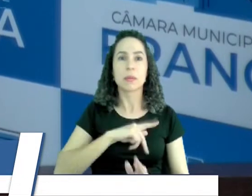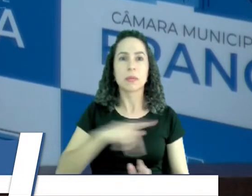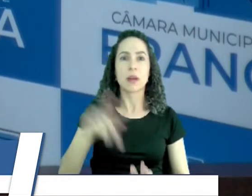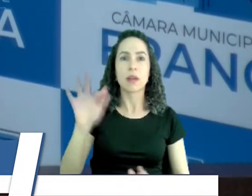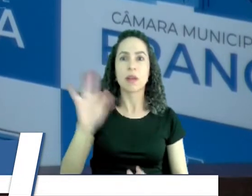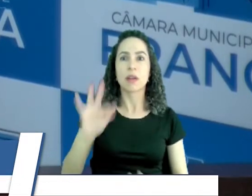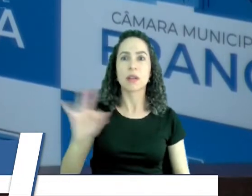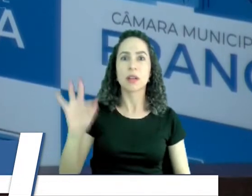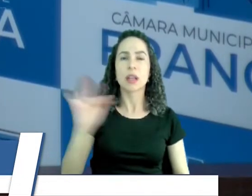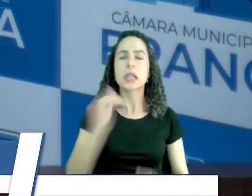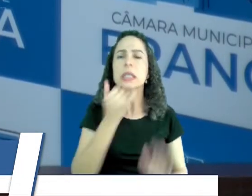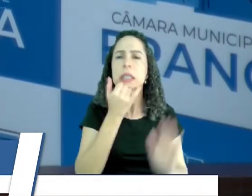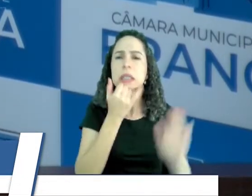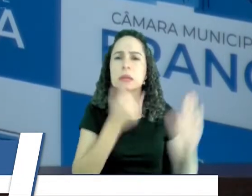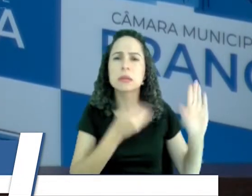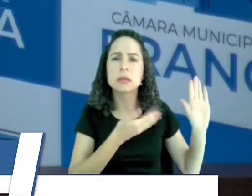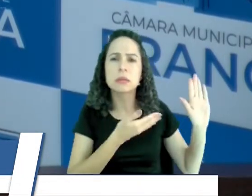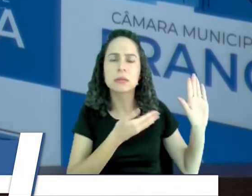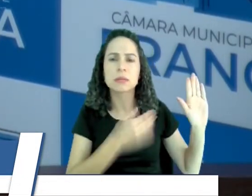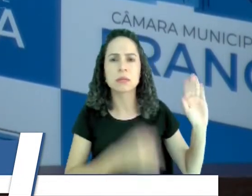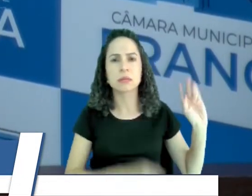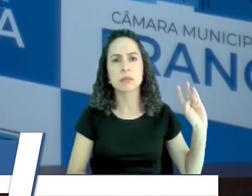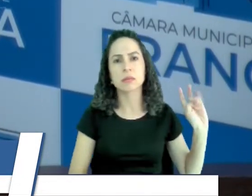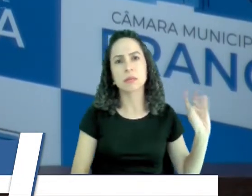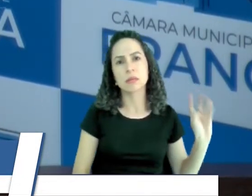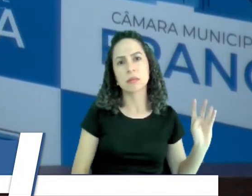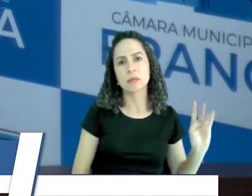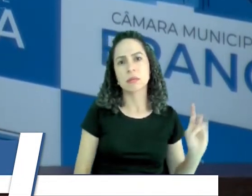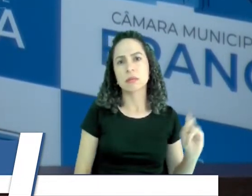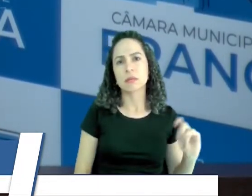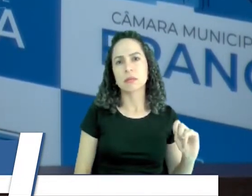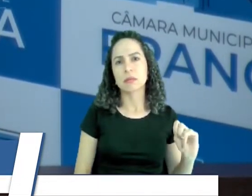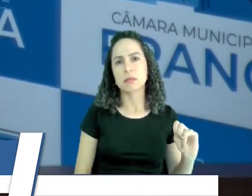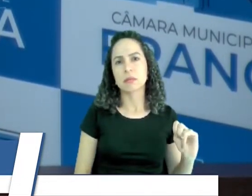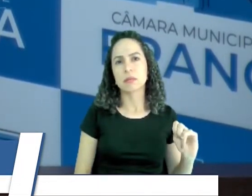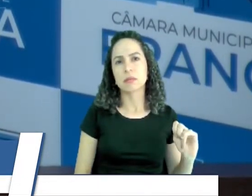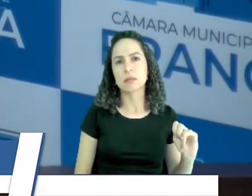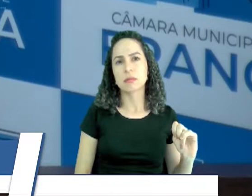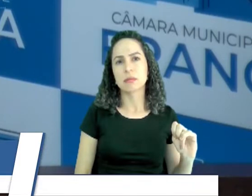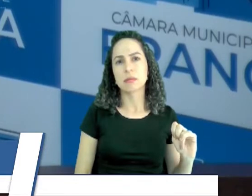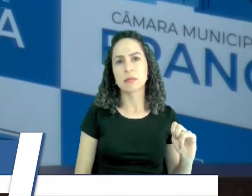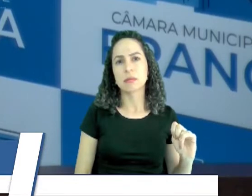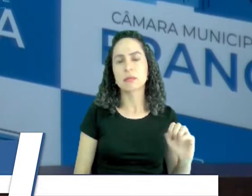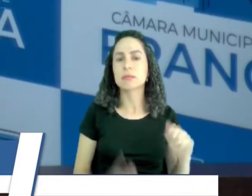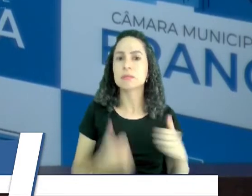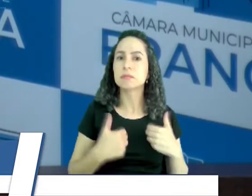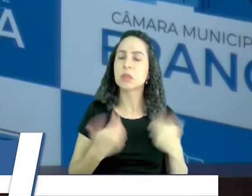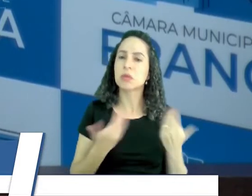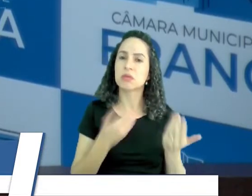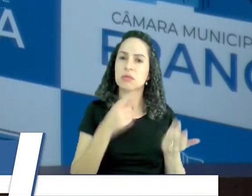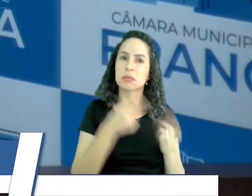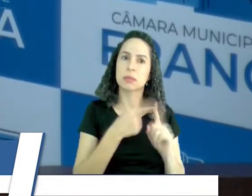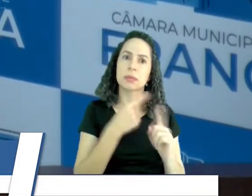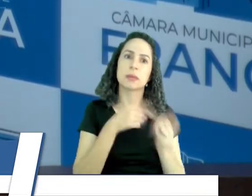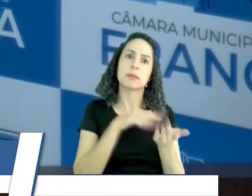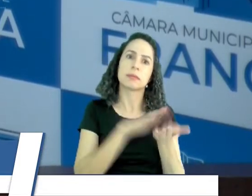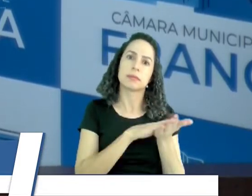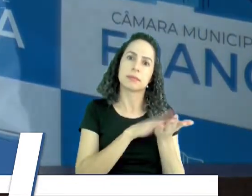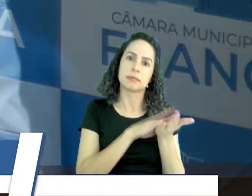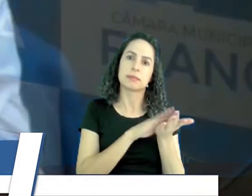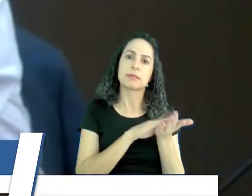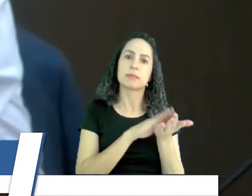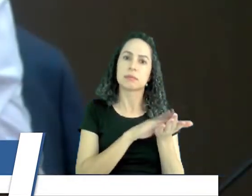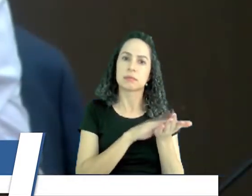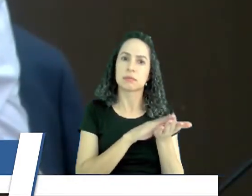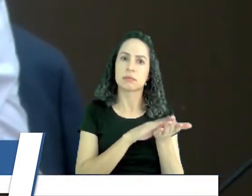uma parte? Pois não. Eu quero primeiro te parabenizar pelo